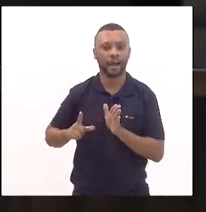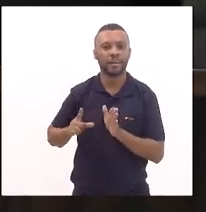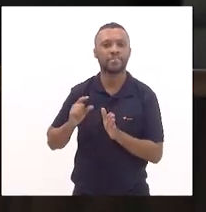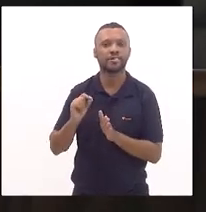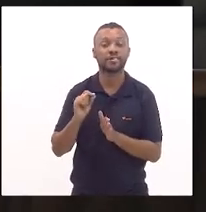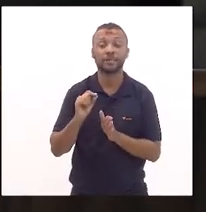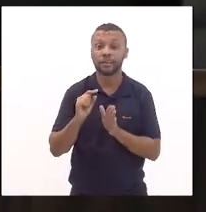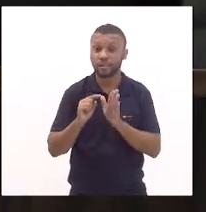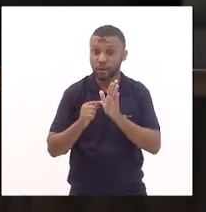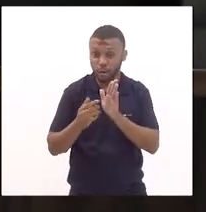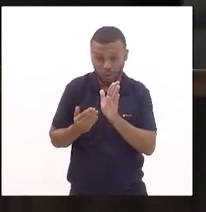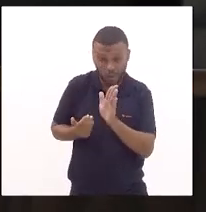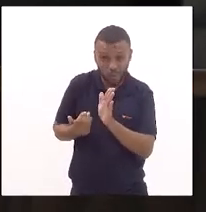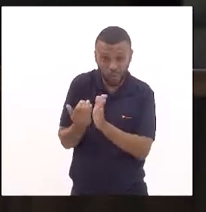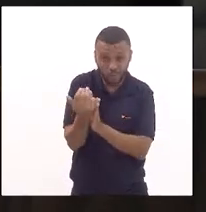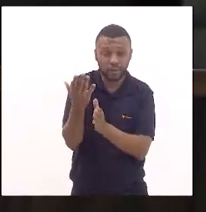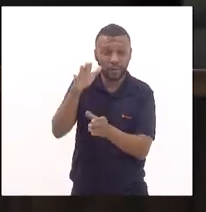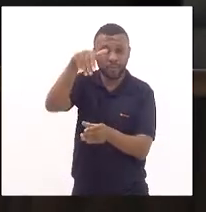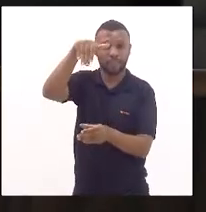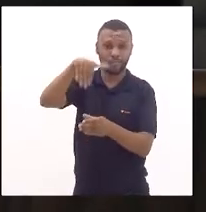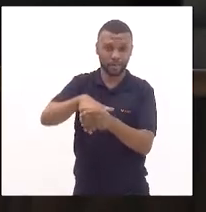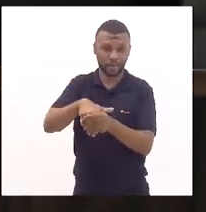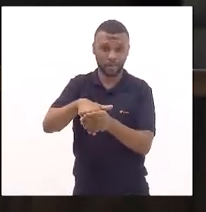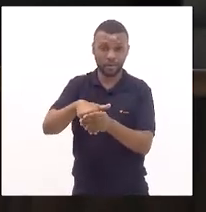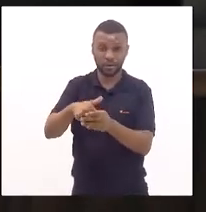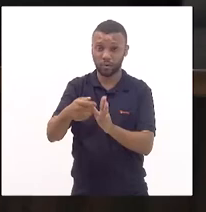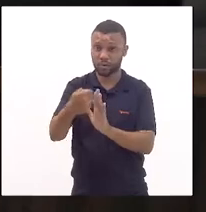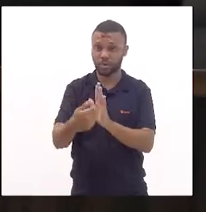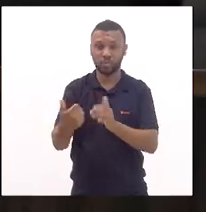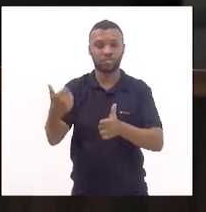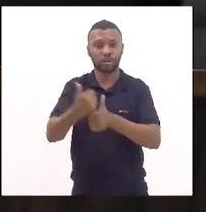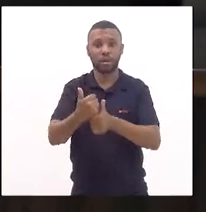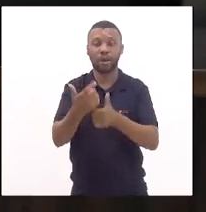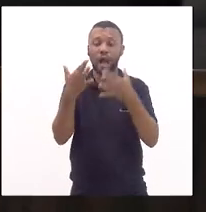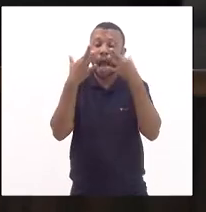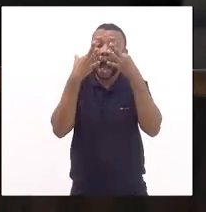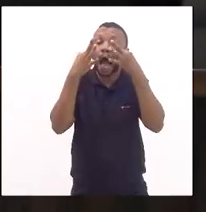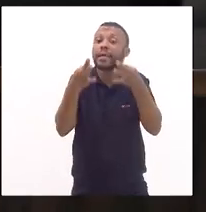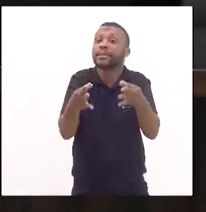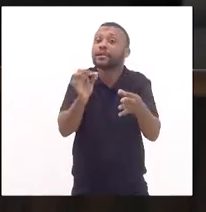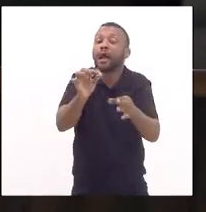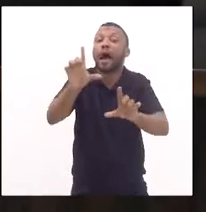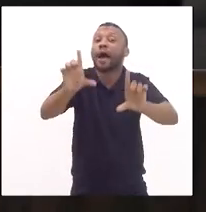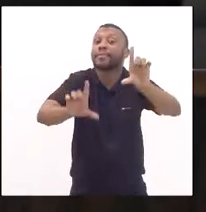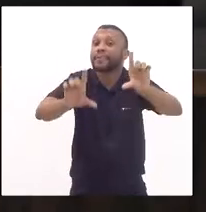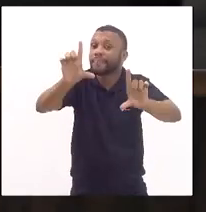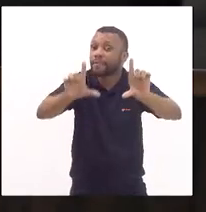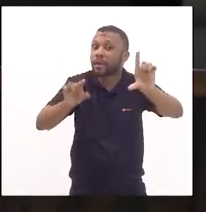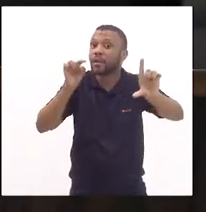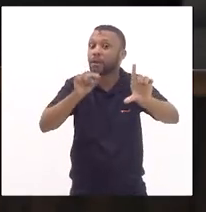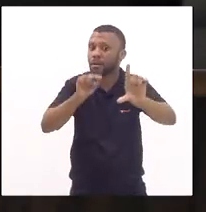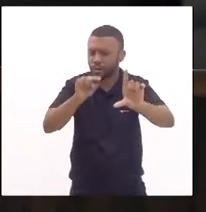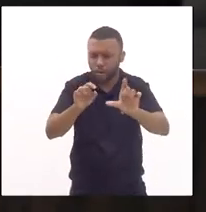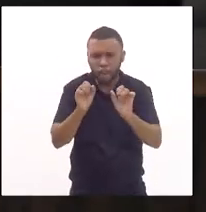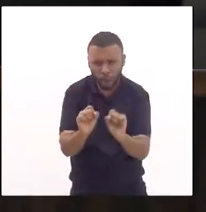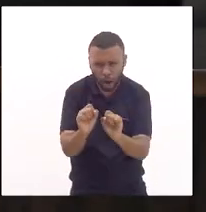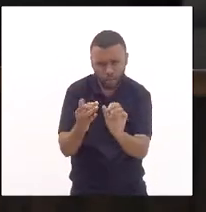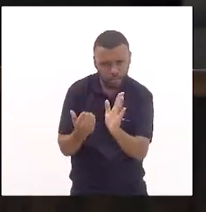antes de botar para votar o substitutivo, quero atenção à TV aí.